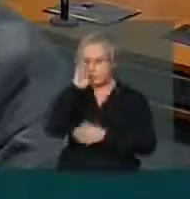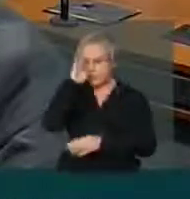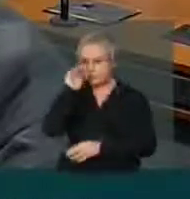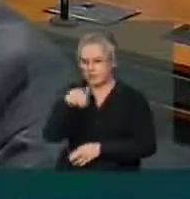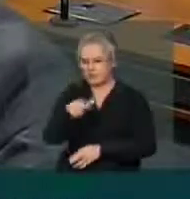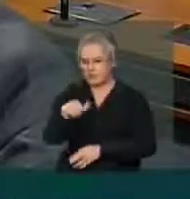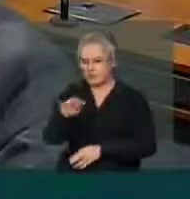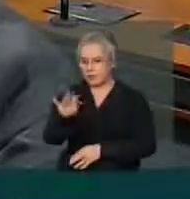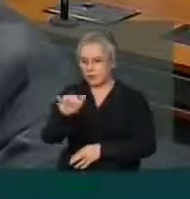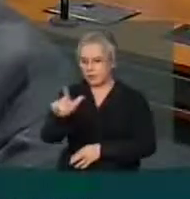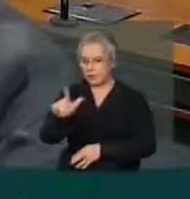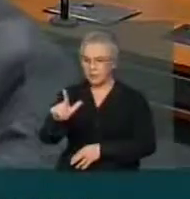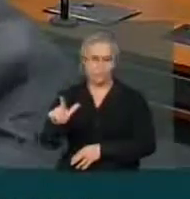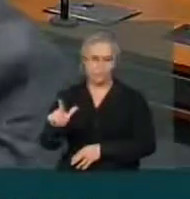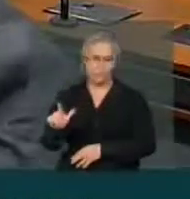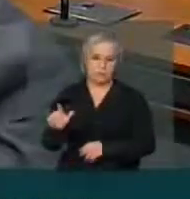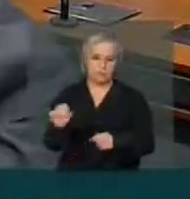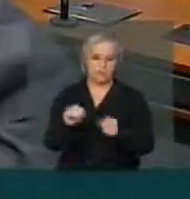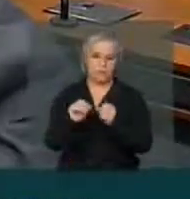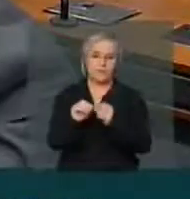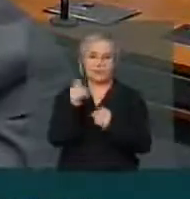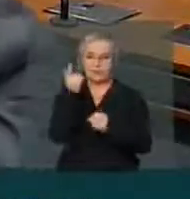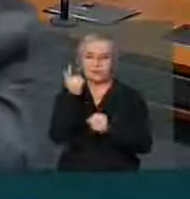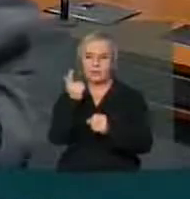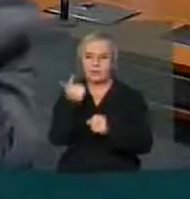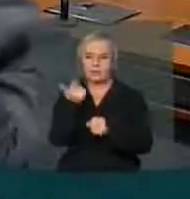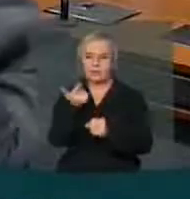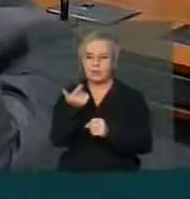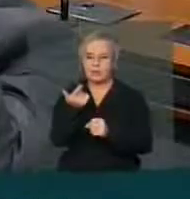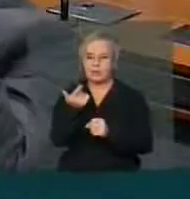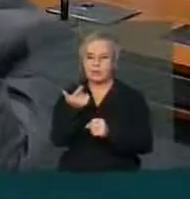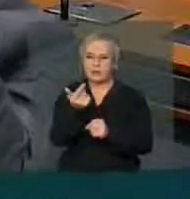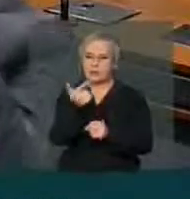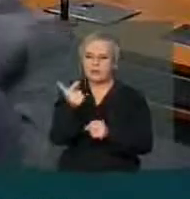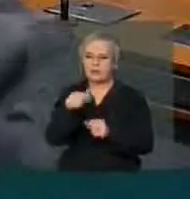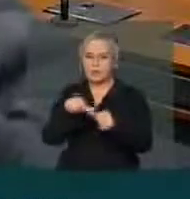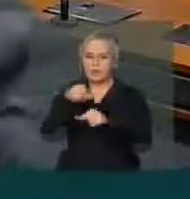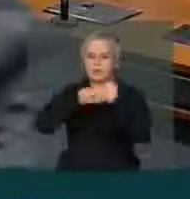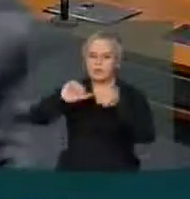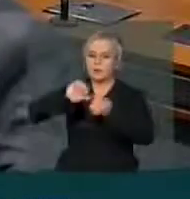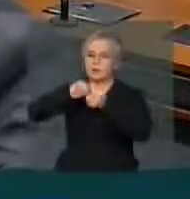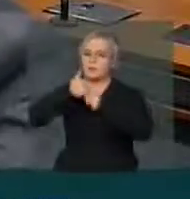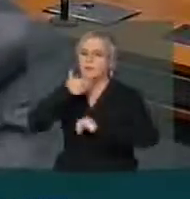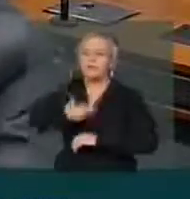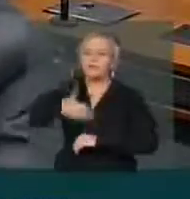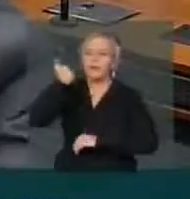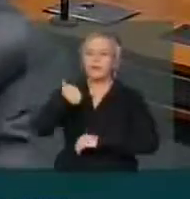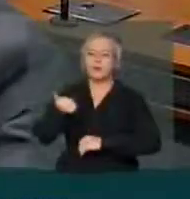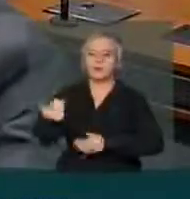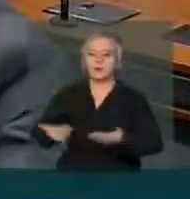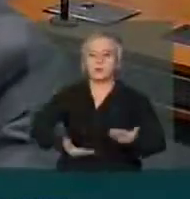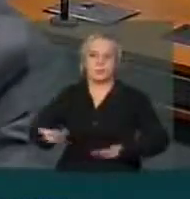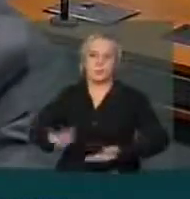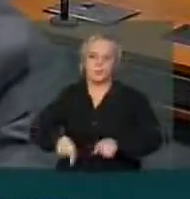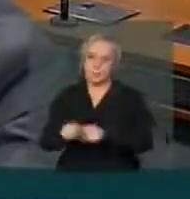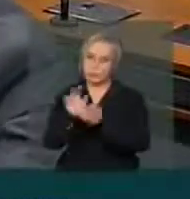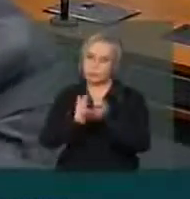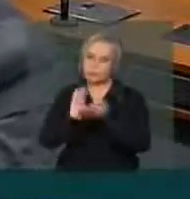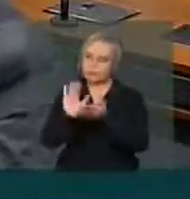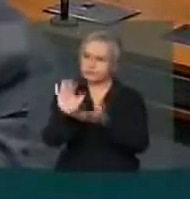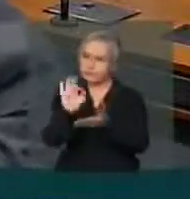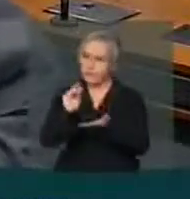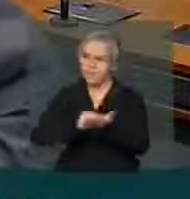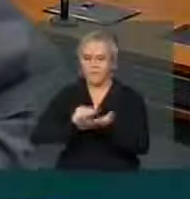Anatel, que levou não ao aprimoramento das concessões de telefonia, ao aprimoramento dos serviços, do volume de investimentos, mas do